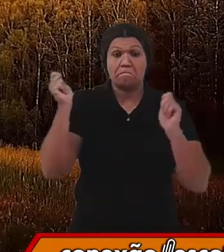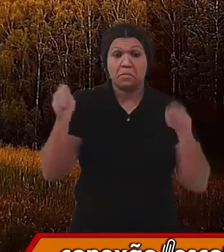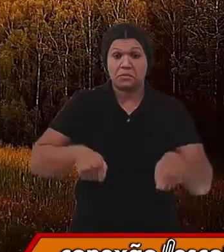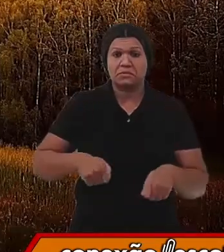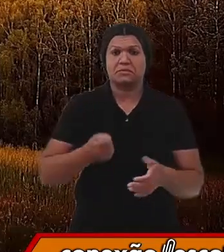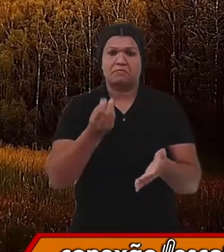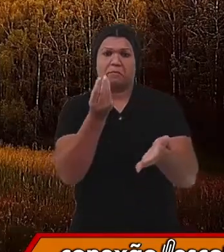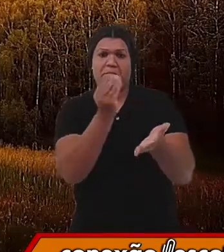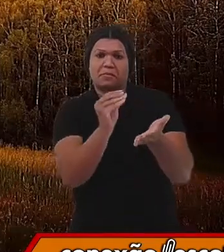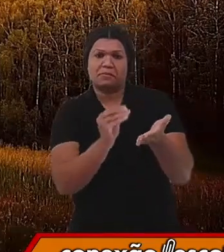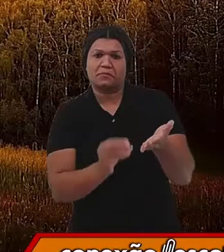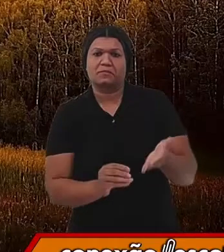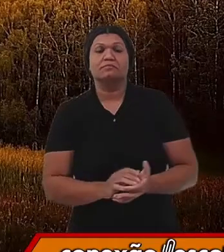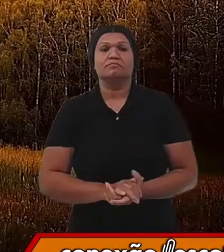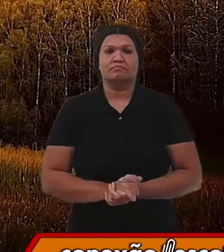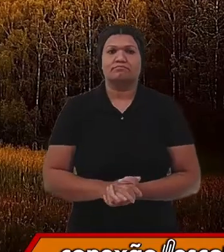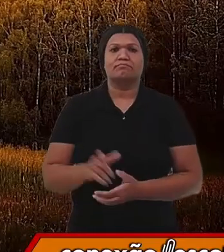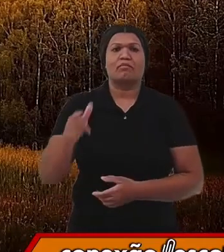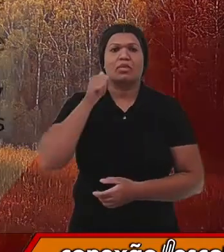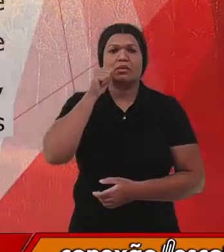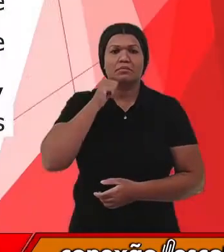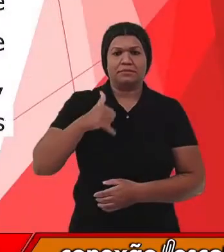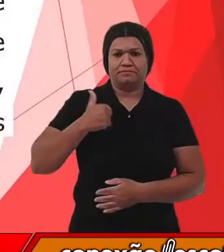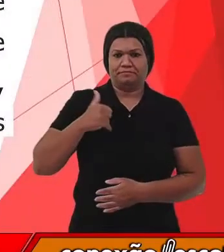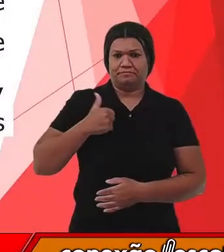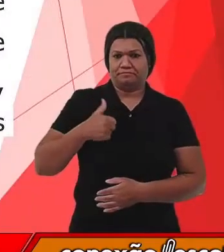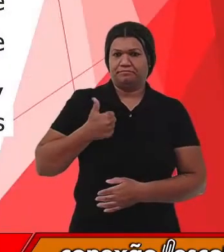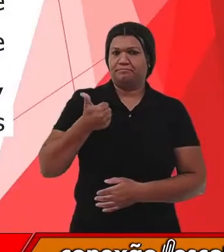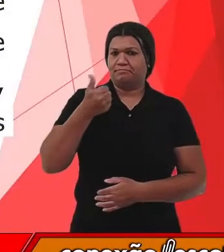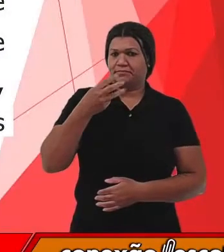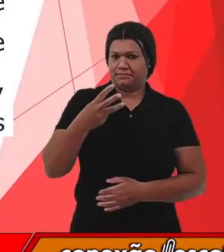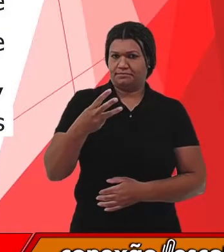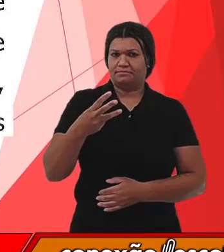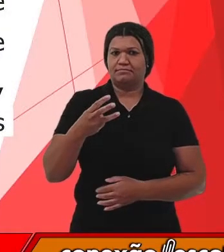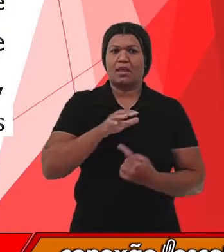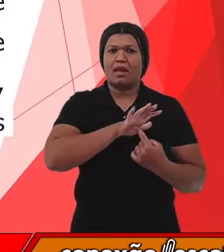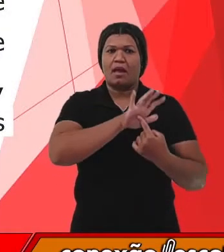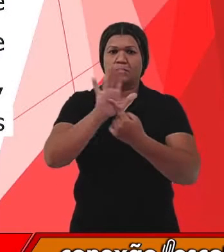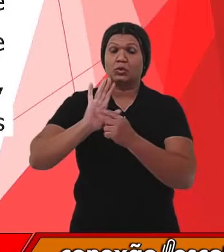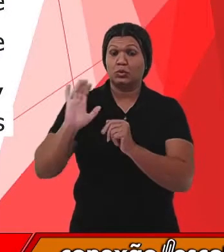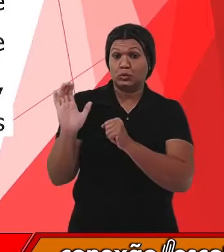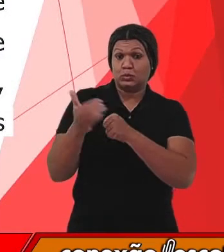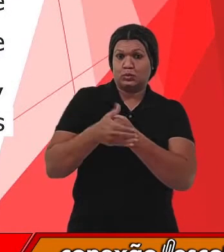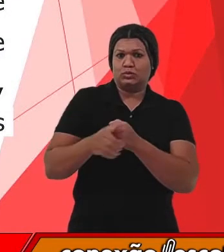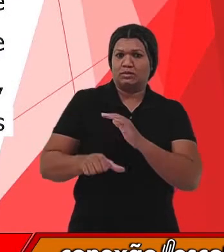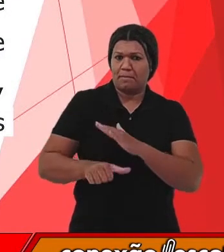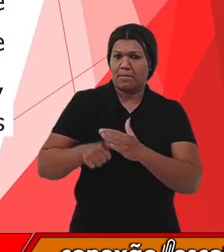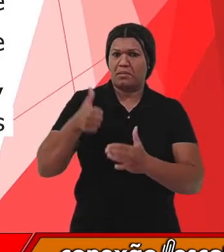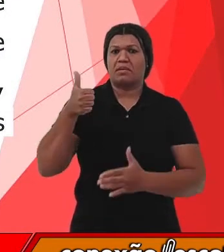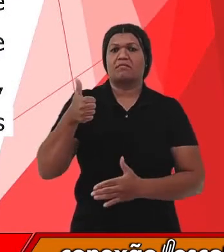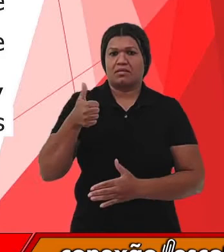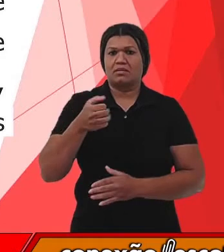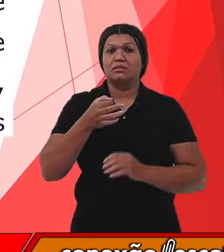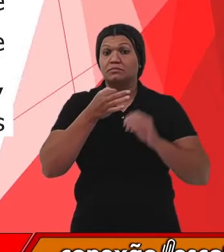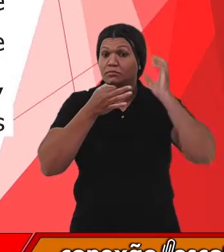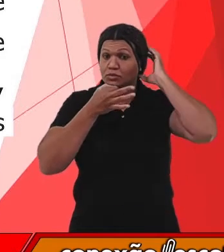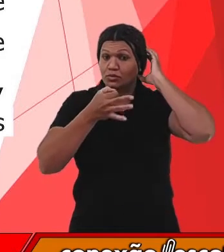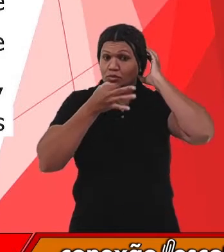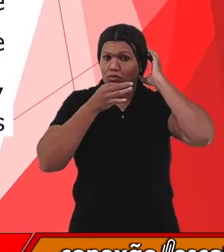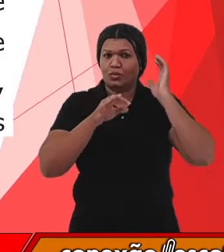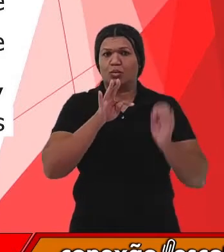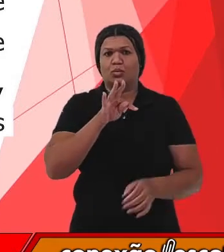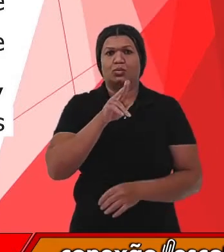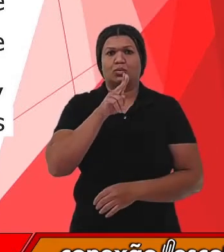pouco. Aos 13 anos, se apresentou escondida pela primeira vez na Rádio Tupi. Ela